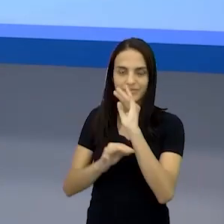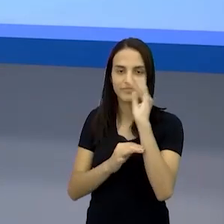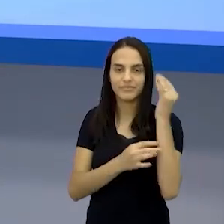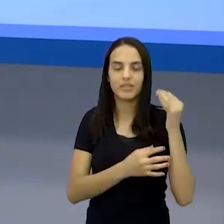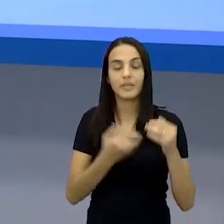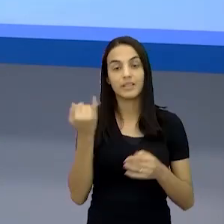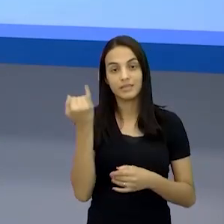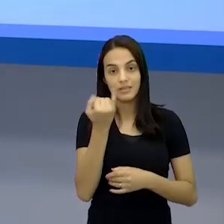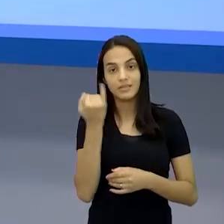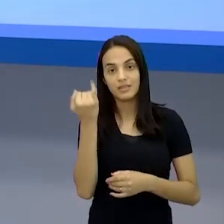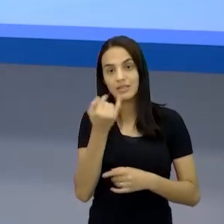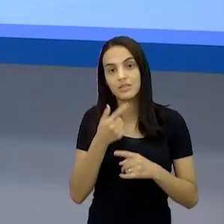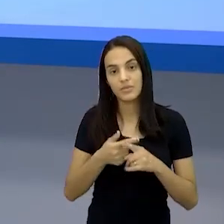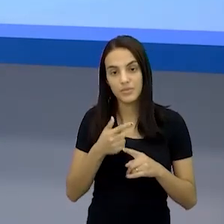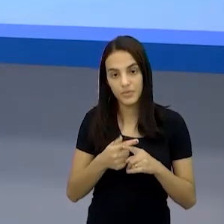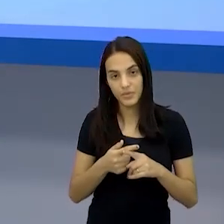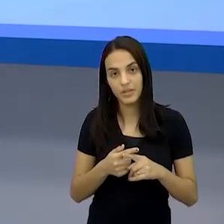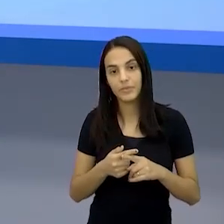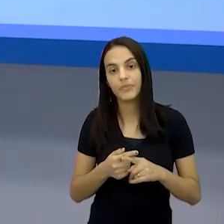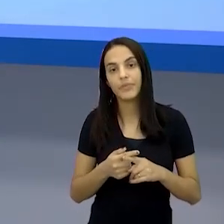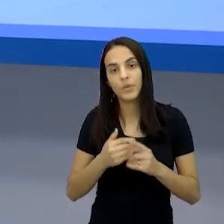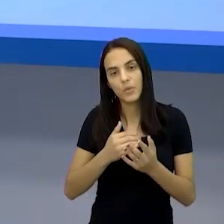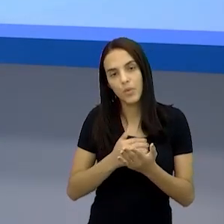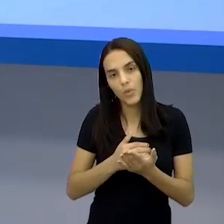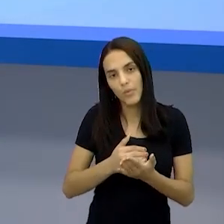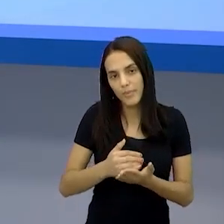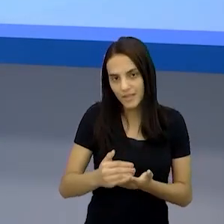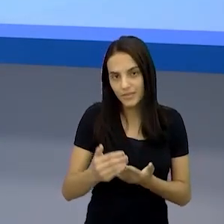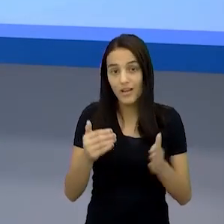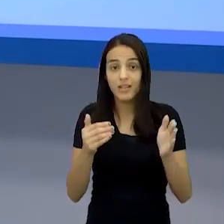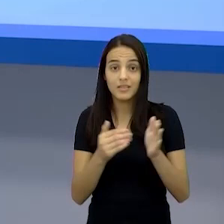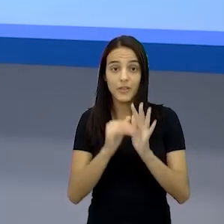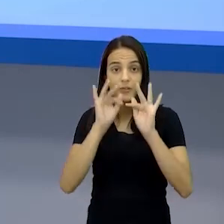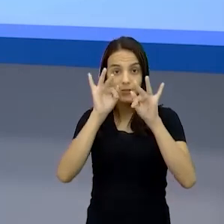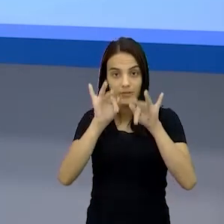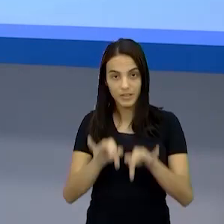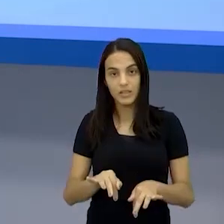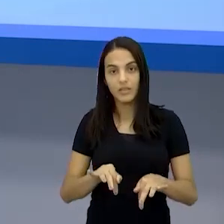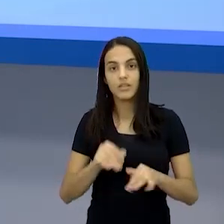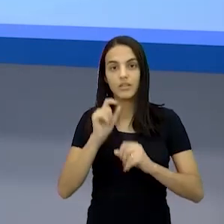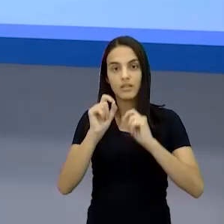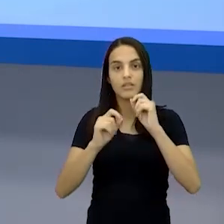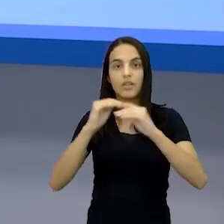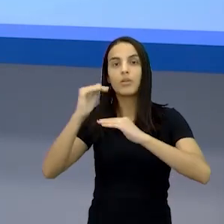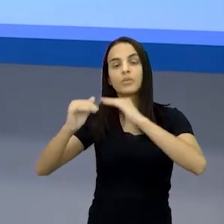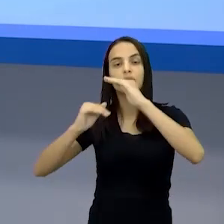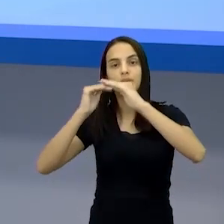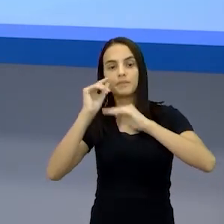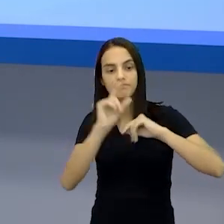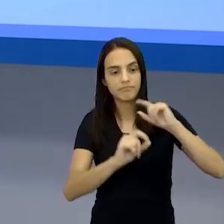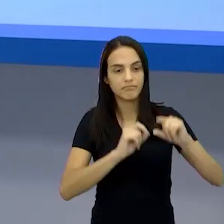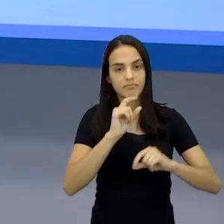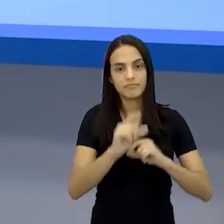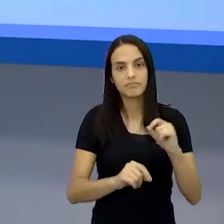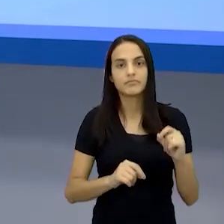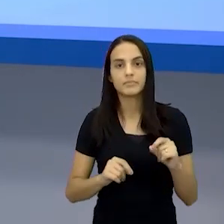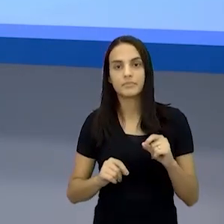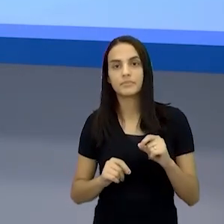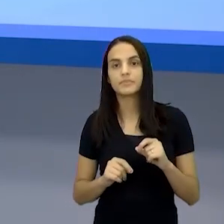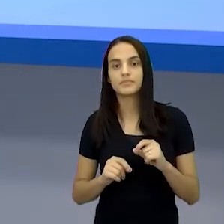vai desde aquele processo inicial até o processo final, que nada mais é do que o processo erosivo, né, através aí